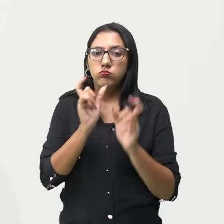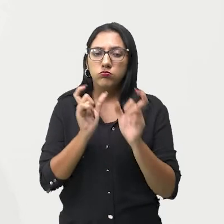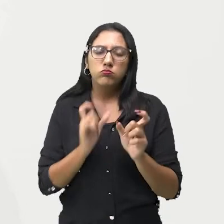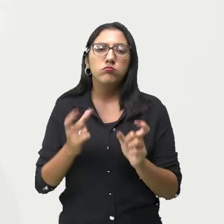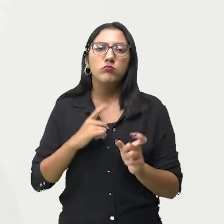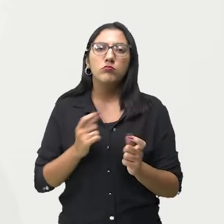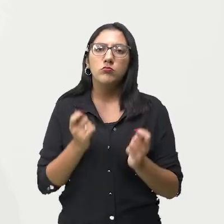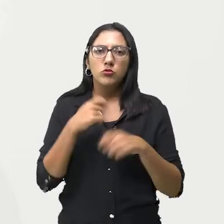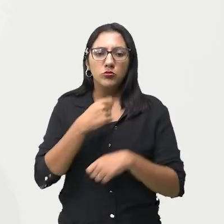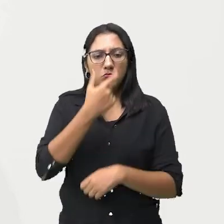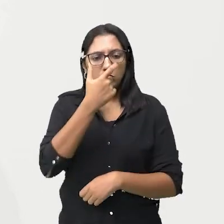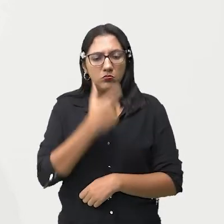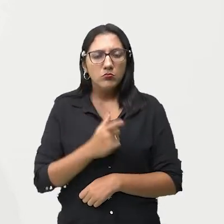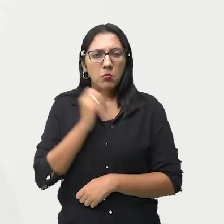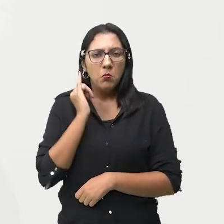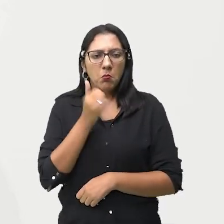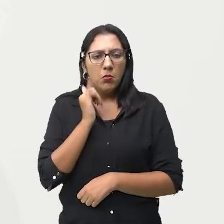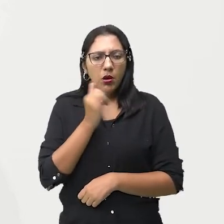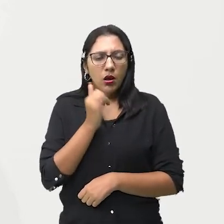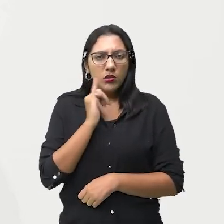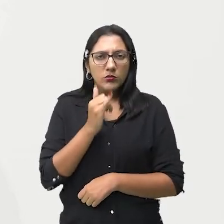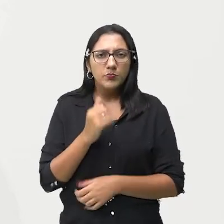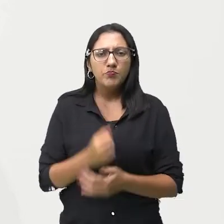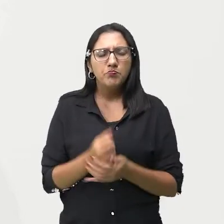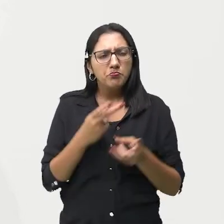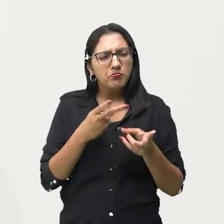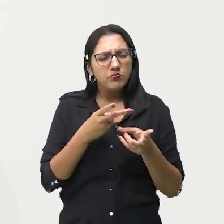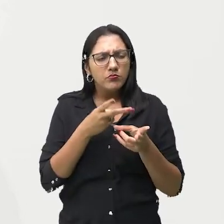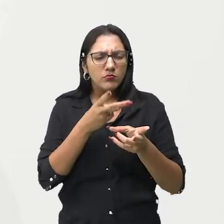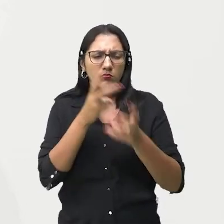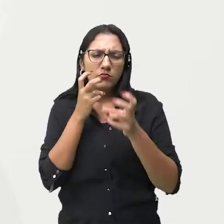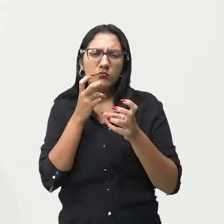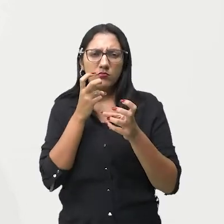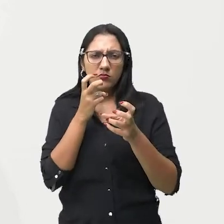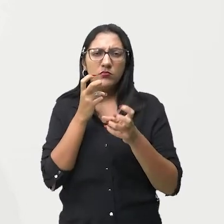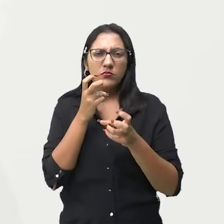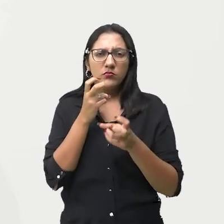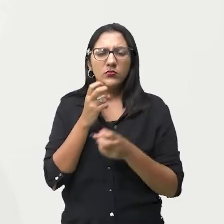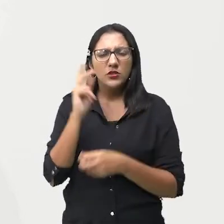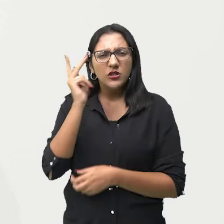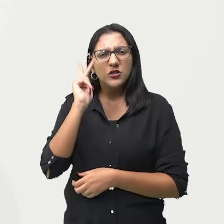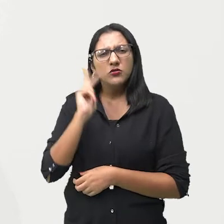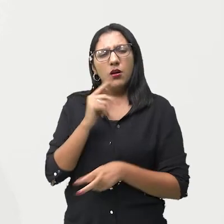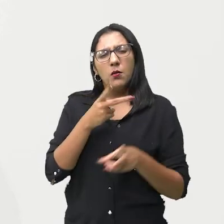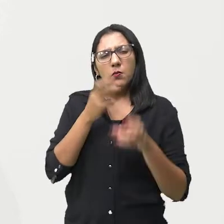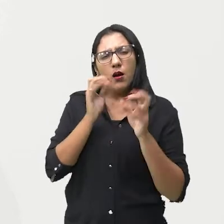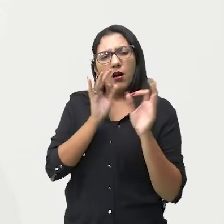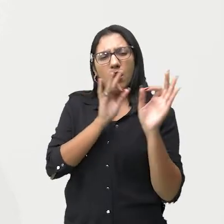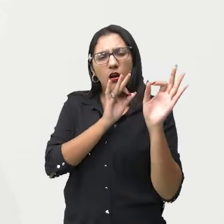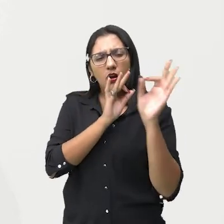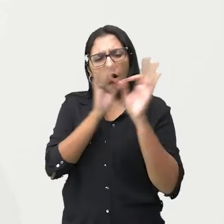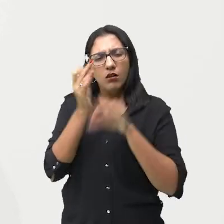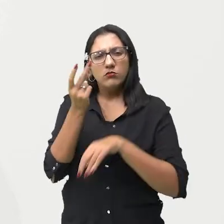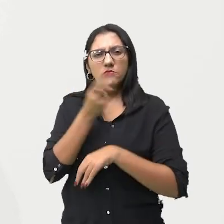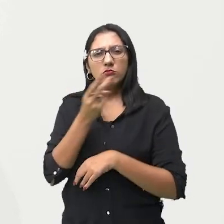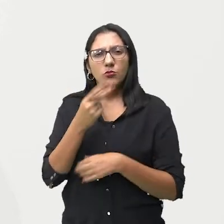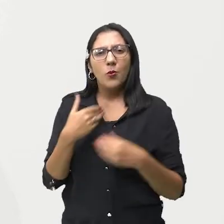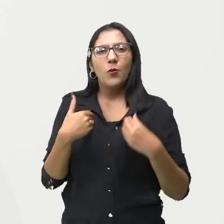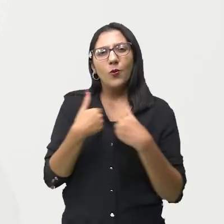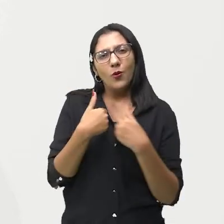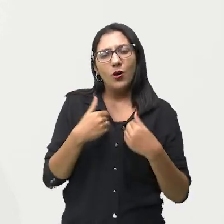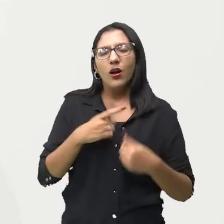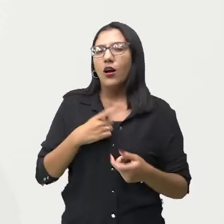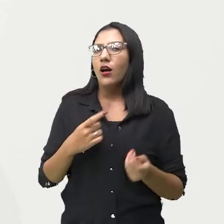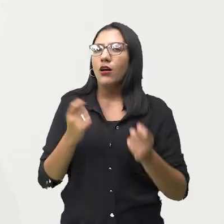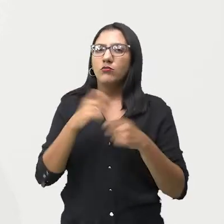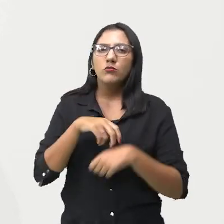o narrador observador, ao observar ali a história do tucano e da raposa,